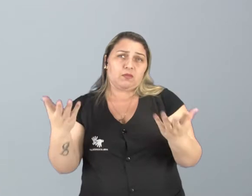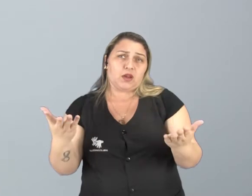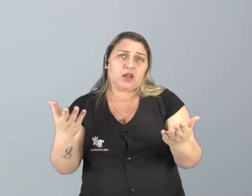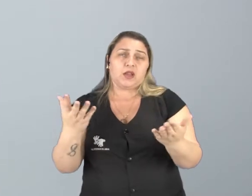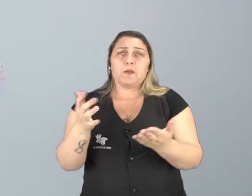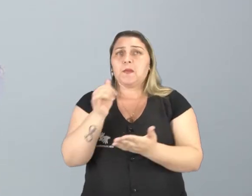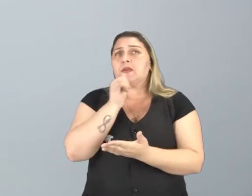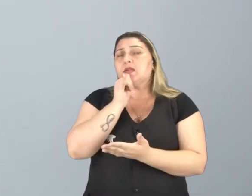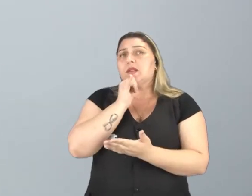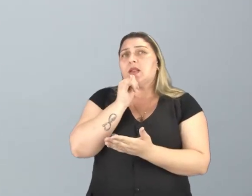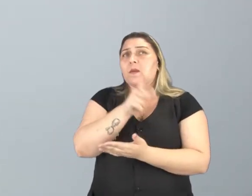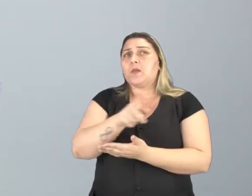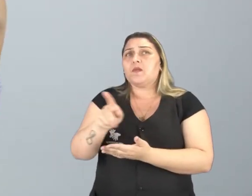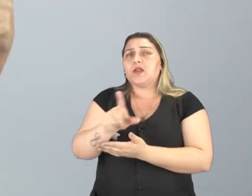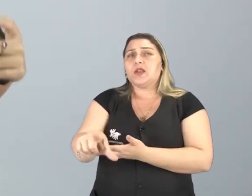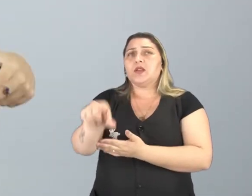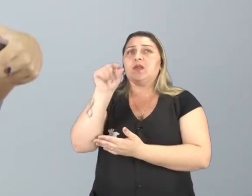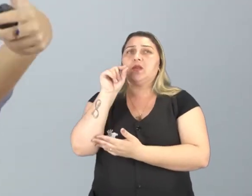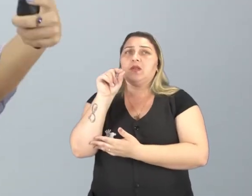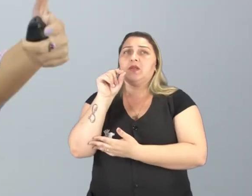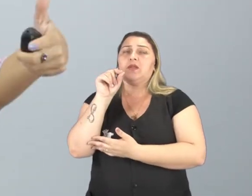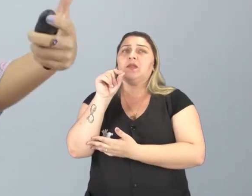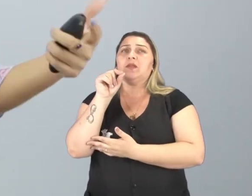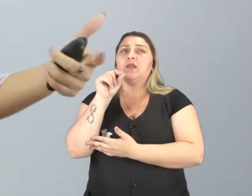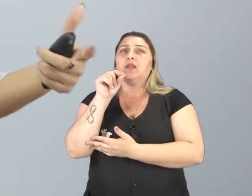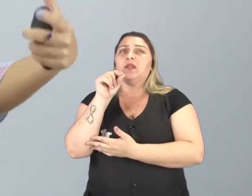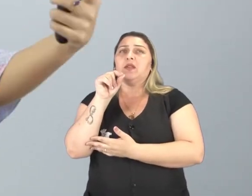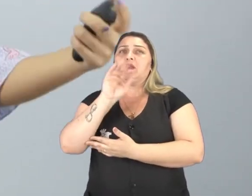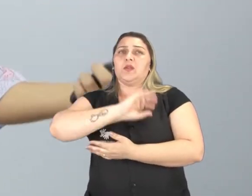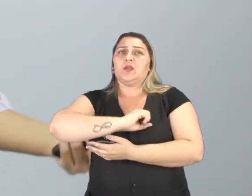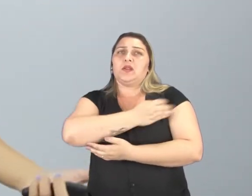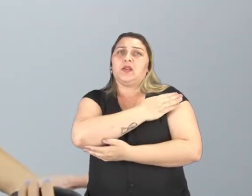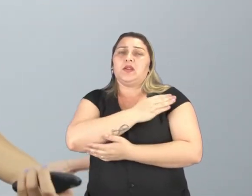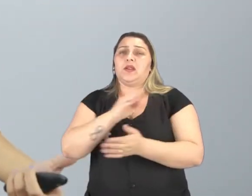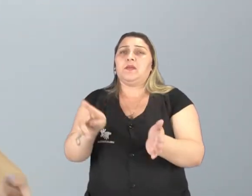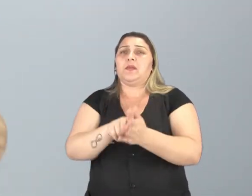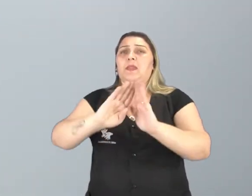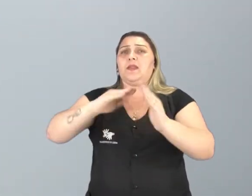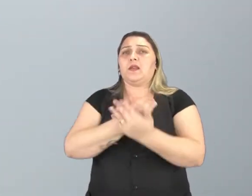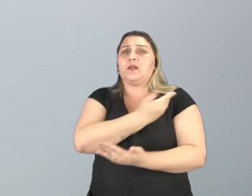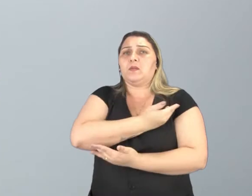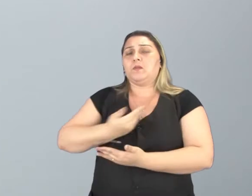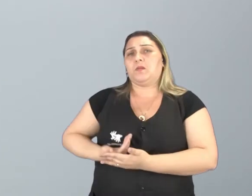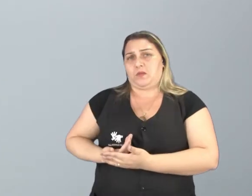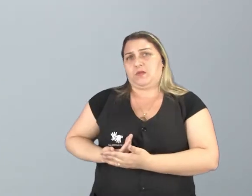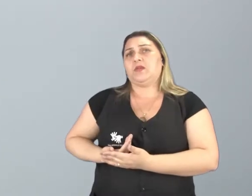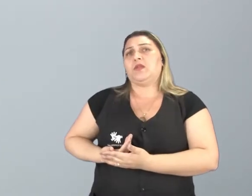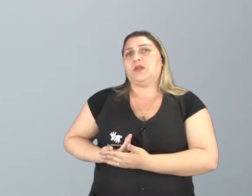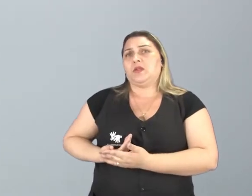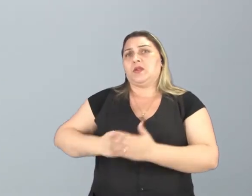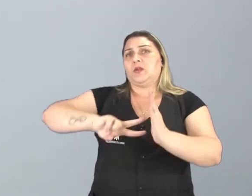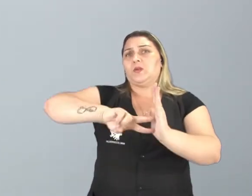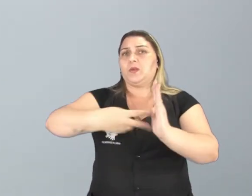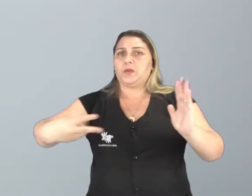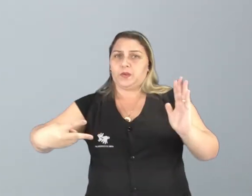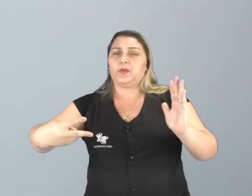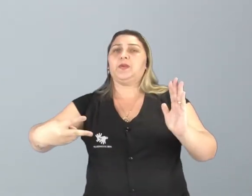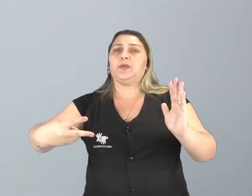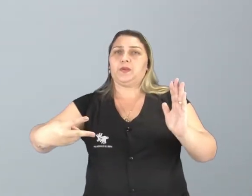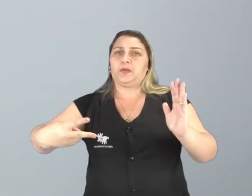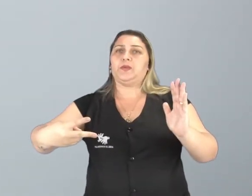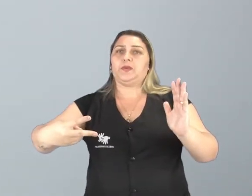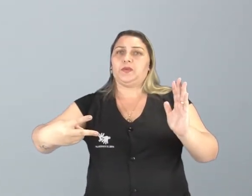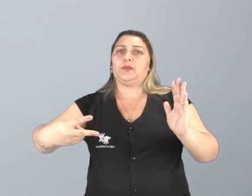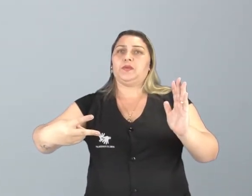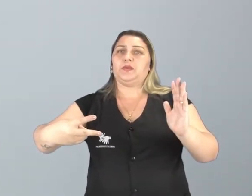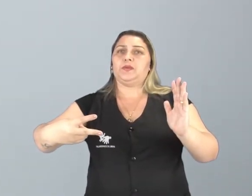professora escolheu que eu vou abordar sobre o racismo nas escolas públicas e suas consequências. Esse é o tema específico. Quando eu